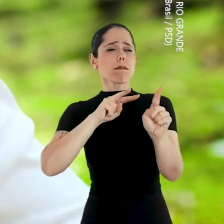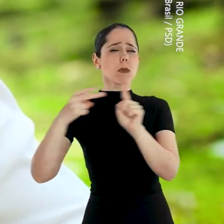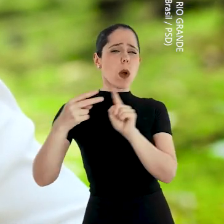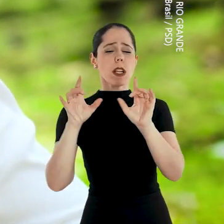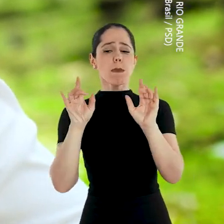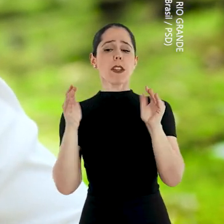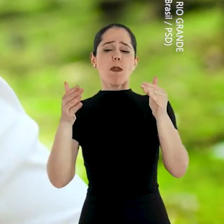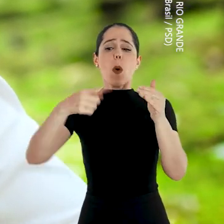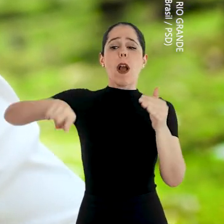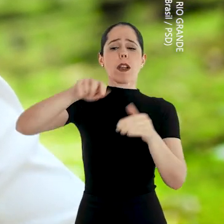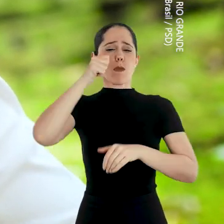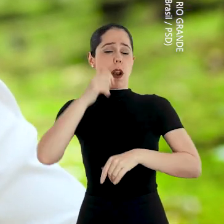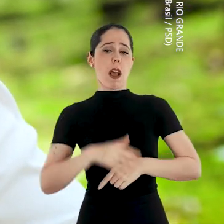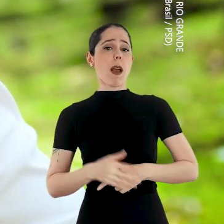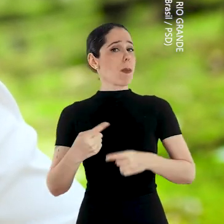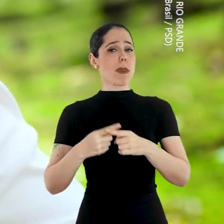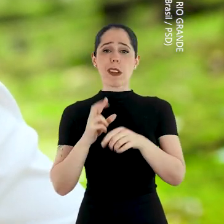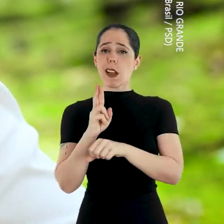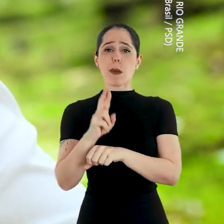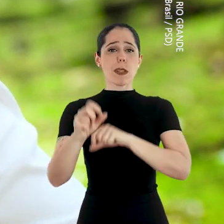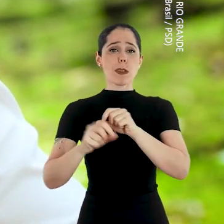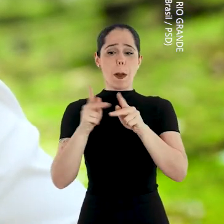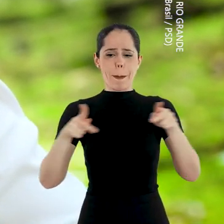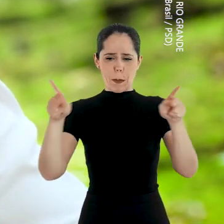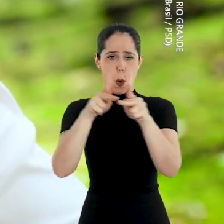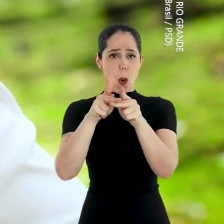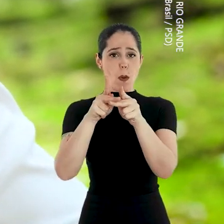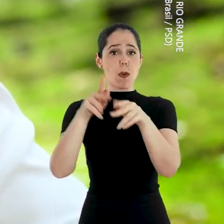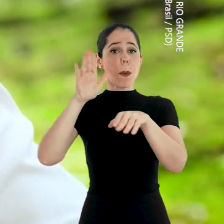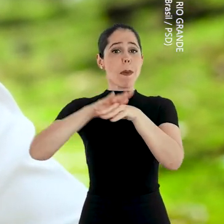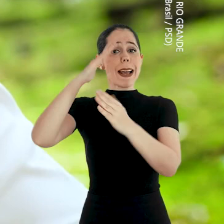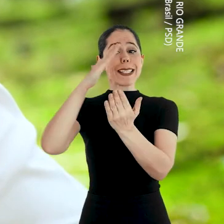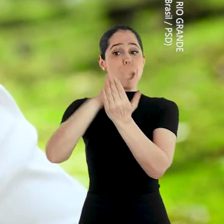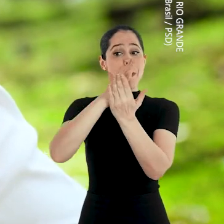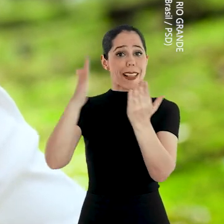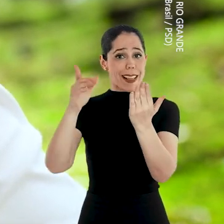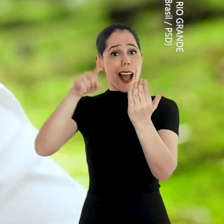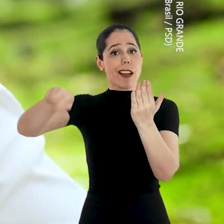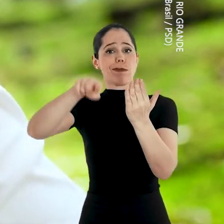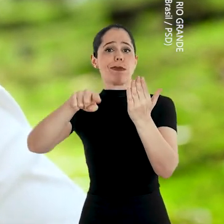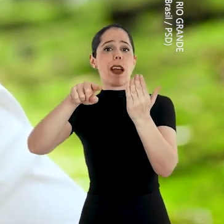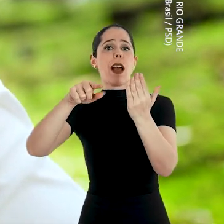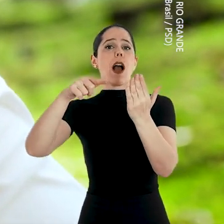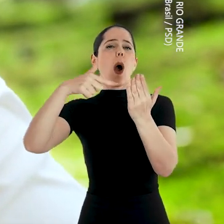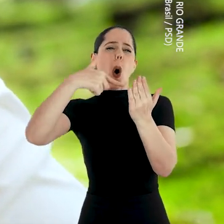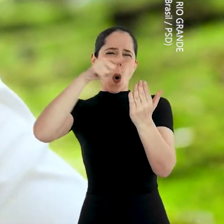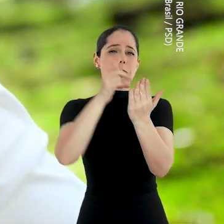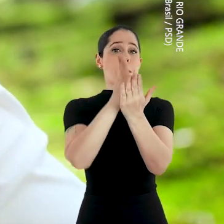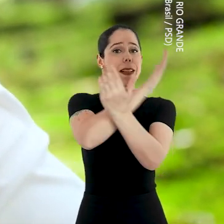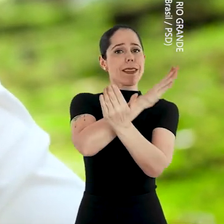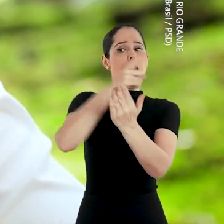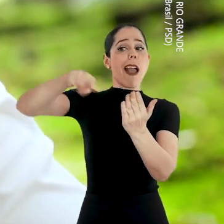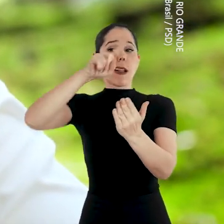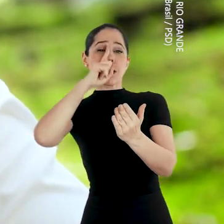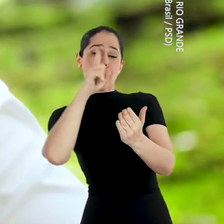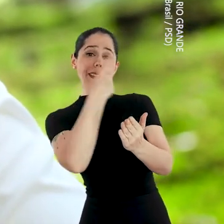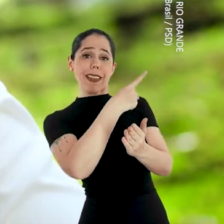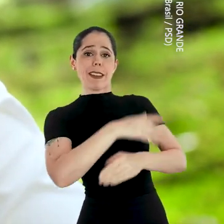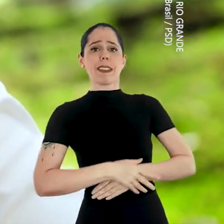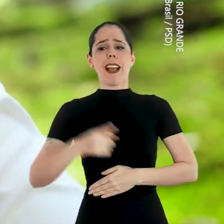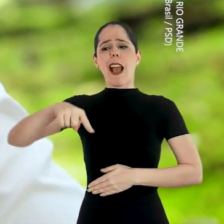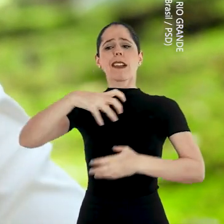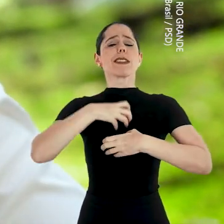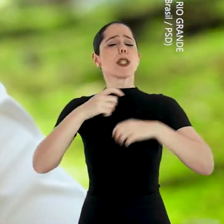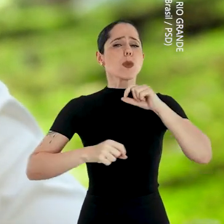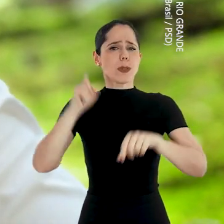para as mulheres. Elas são mais da metade da nossa população e mães da outra metade. São elas que